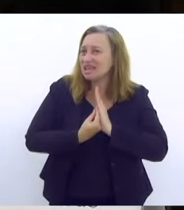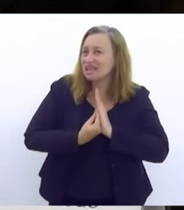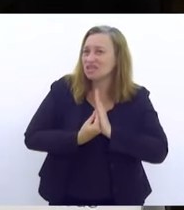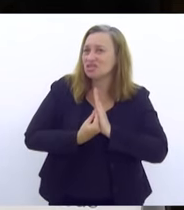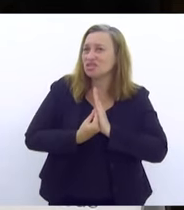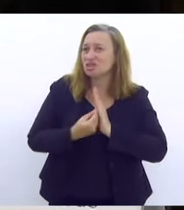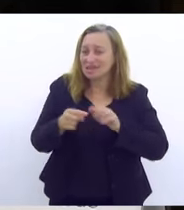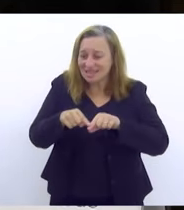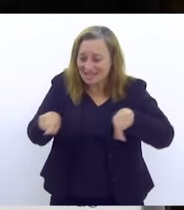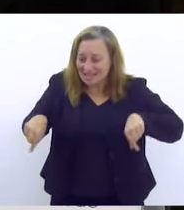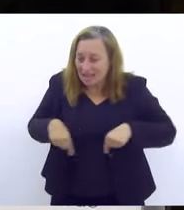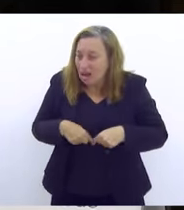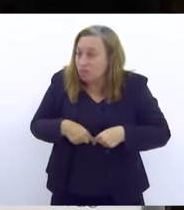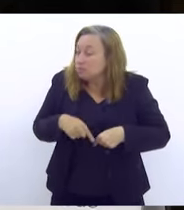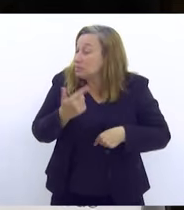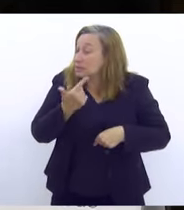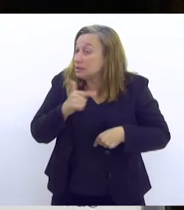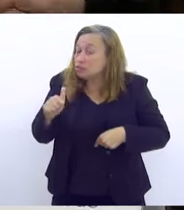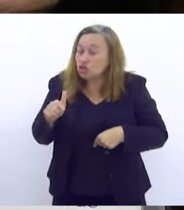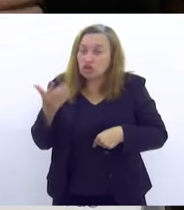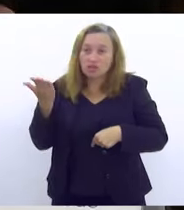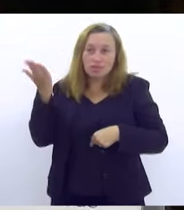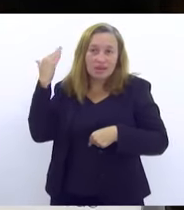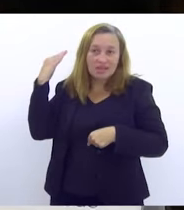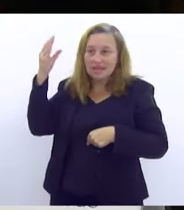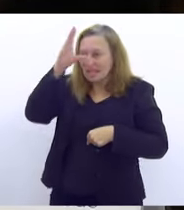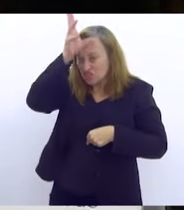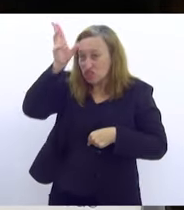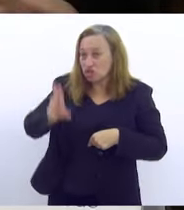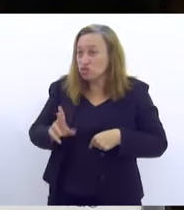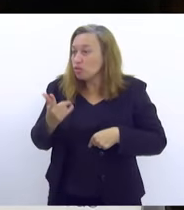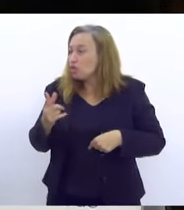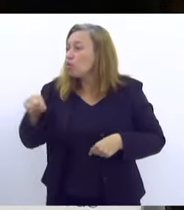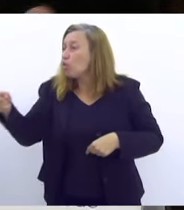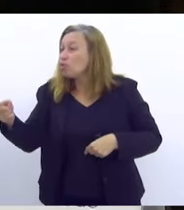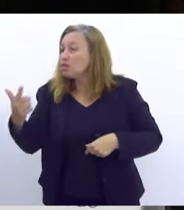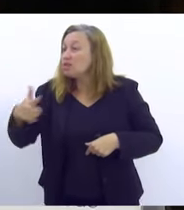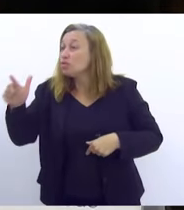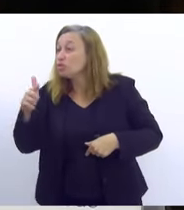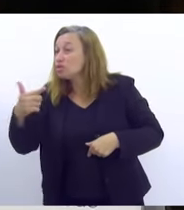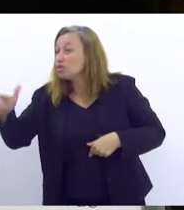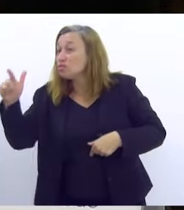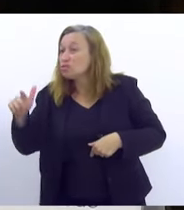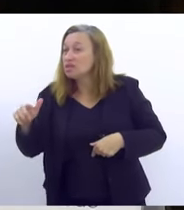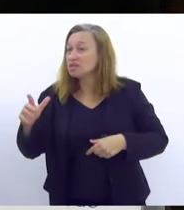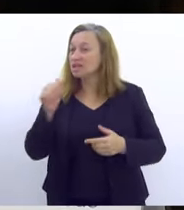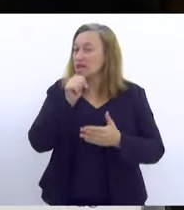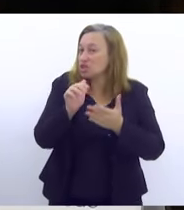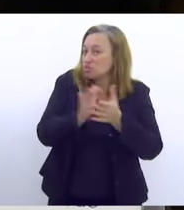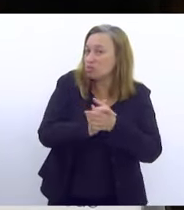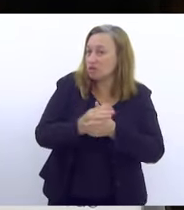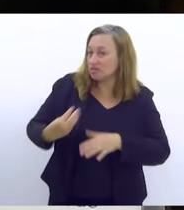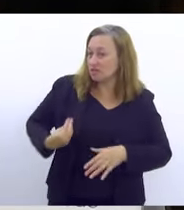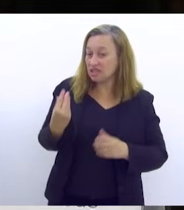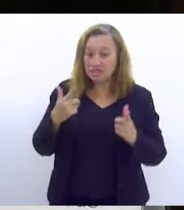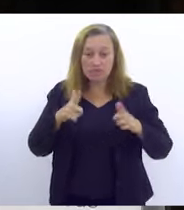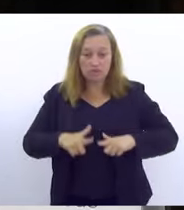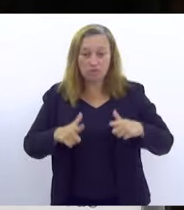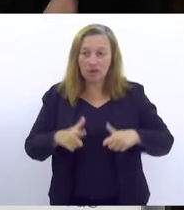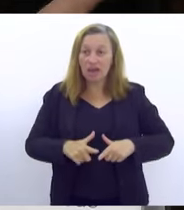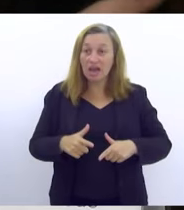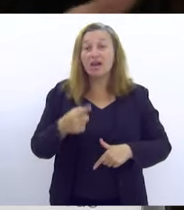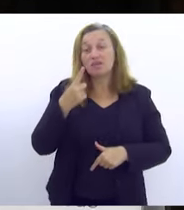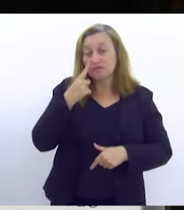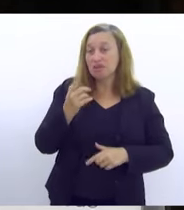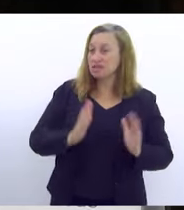sala tinha. A tia Ju, como tantas outras esposas que estão aqui, pegaram